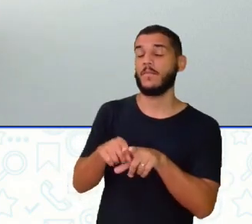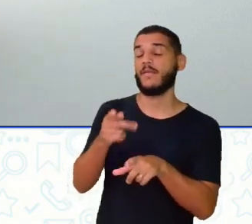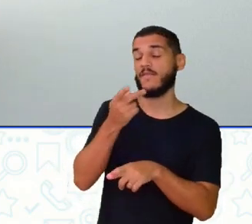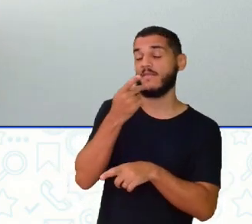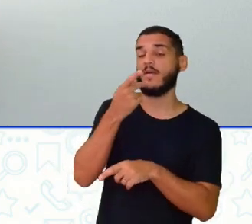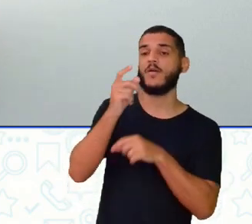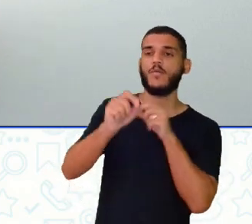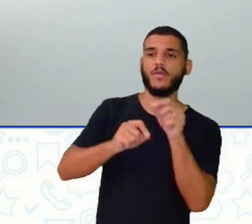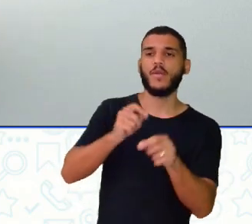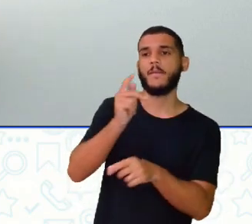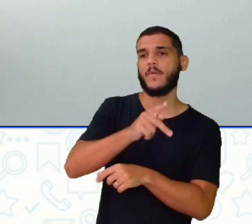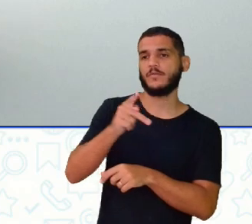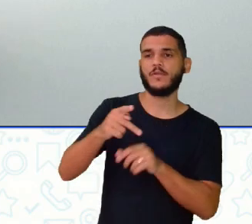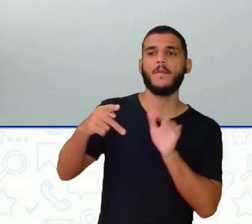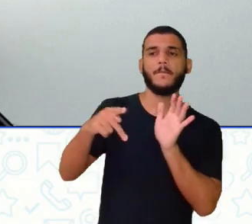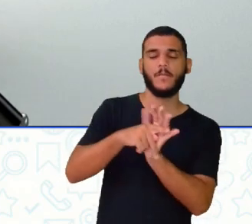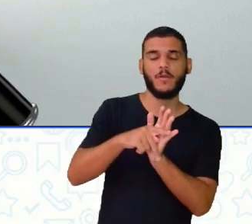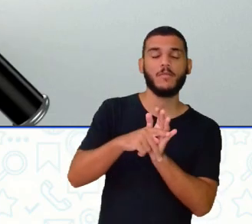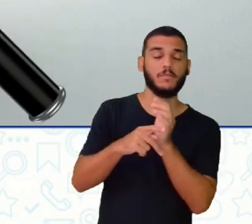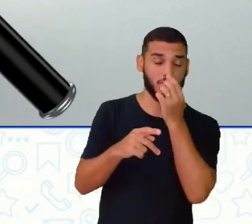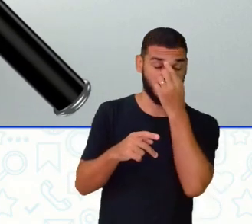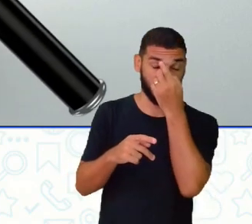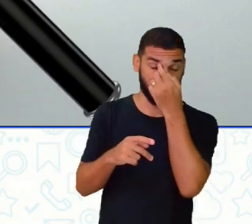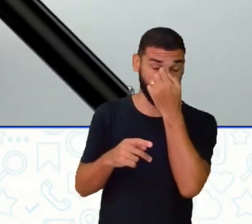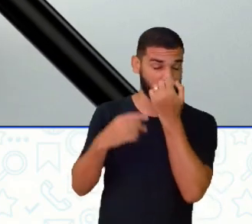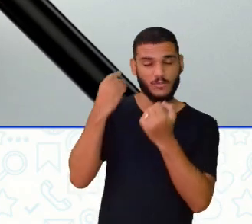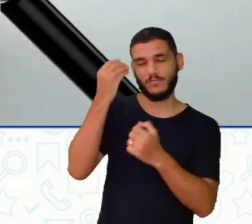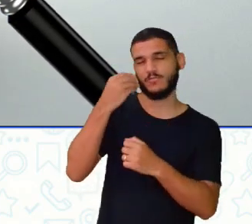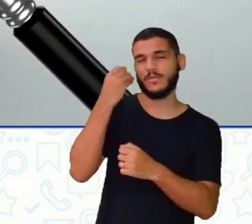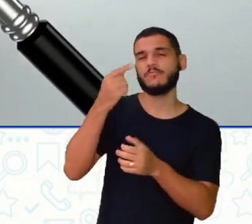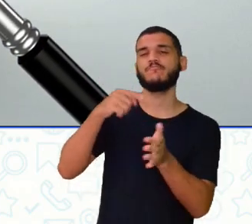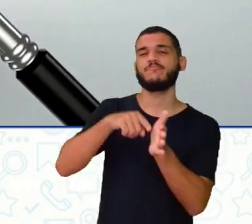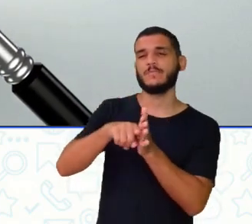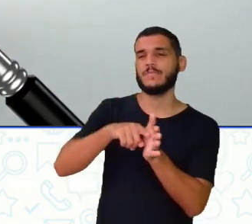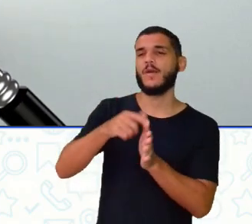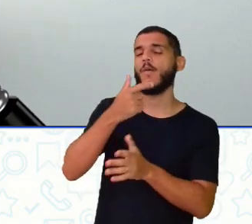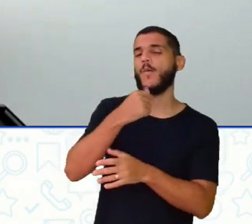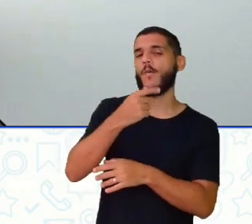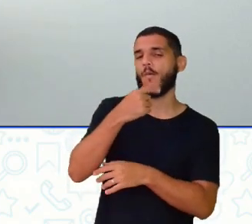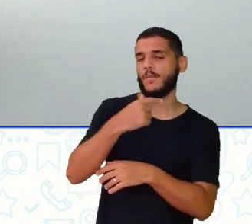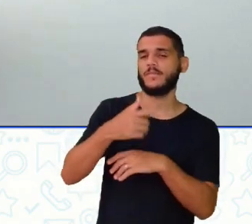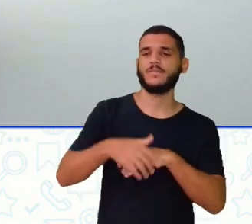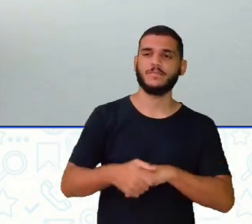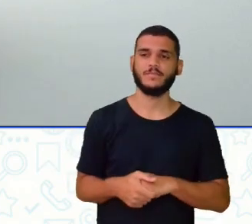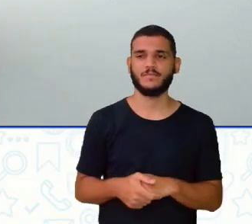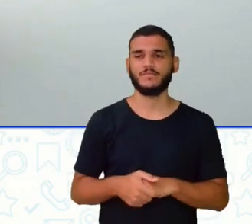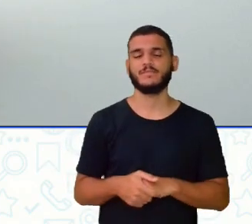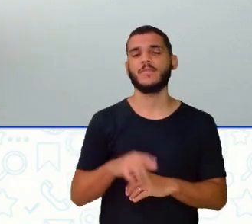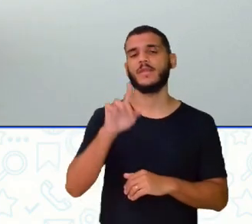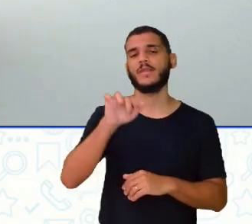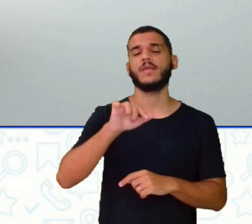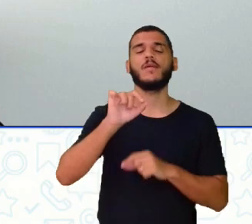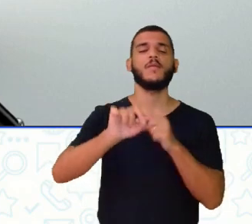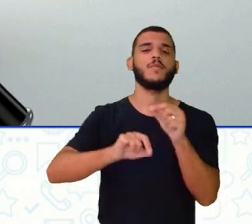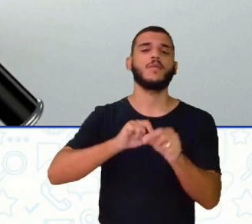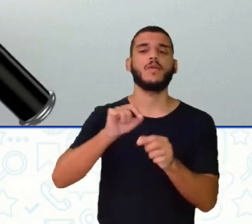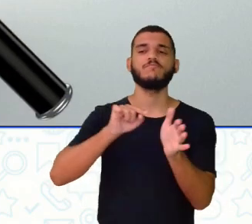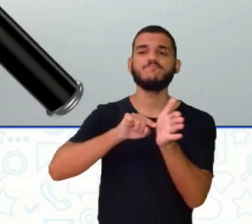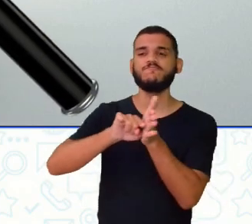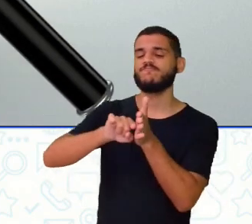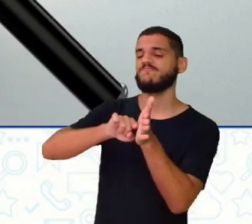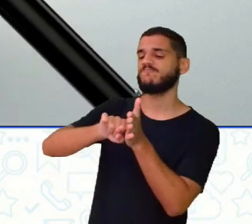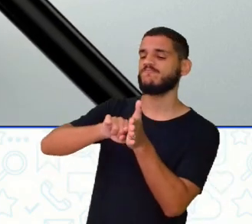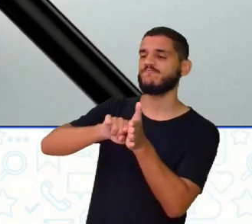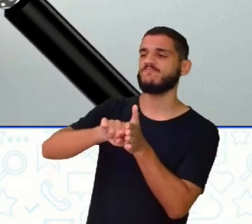é? Com sua professora sobre essa experiência, que é, não é? A